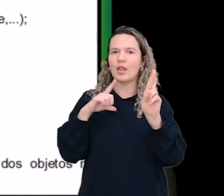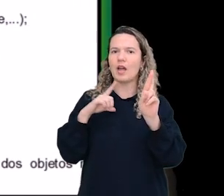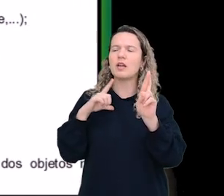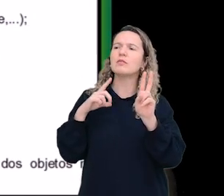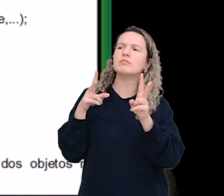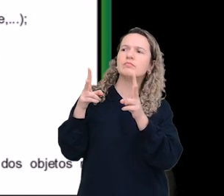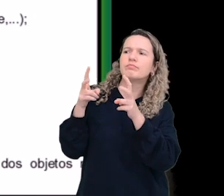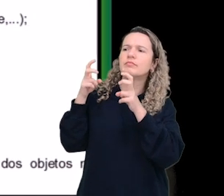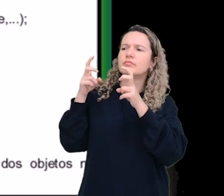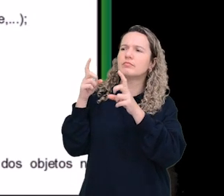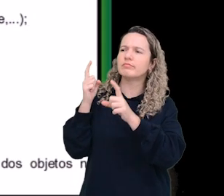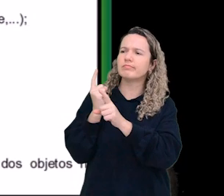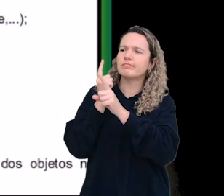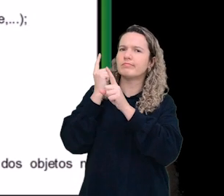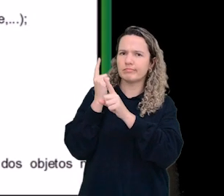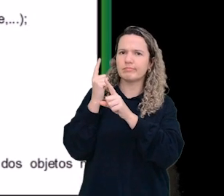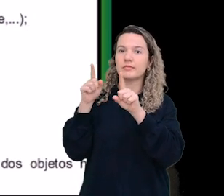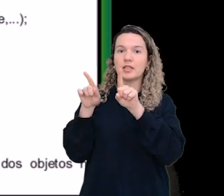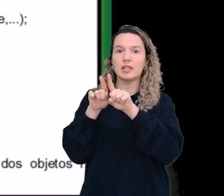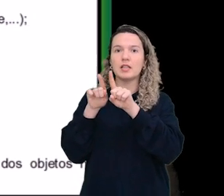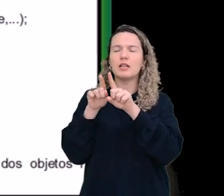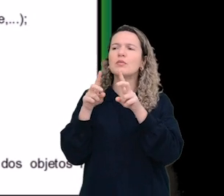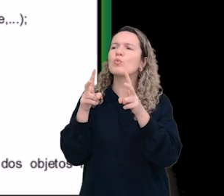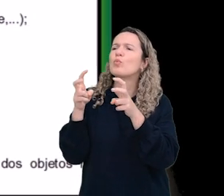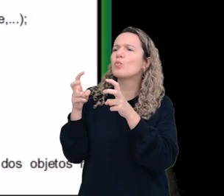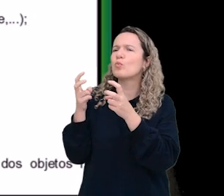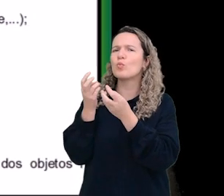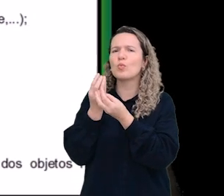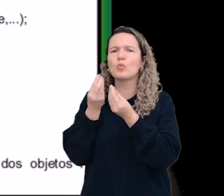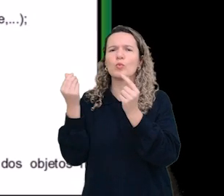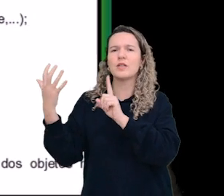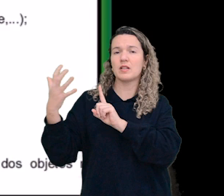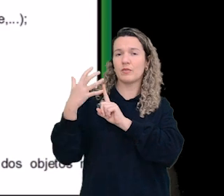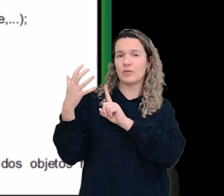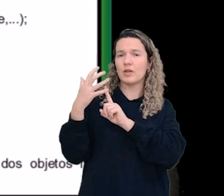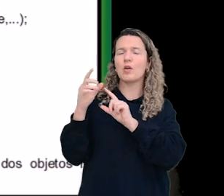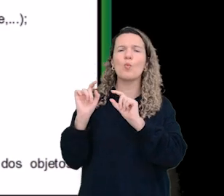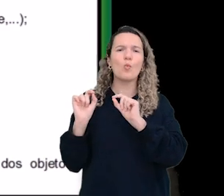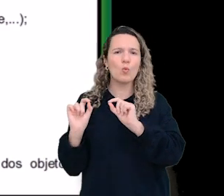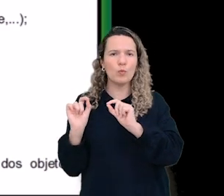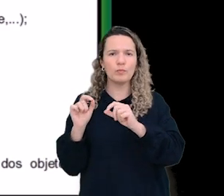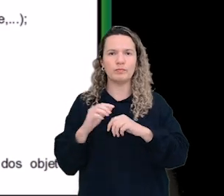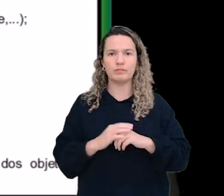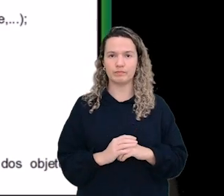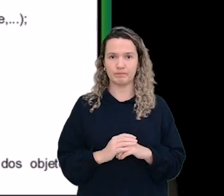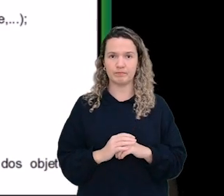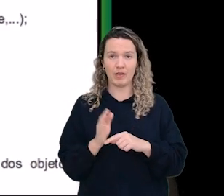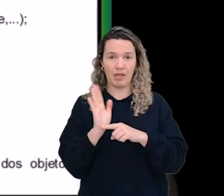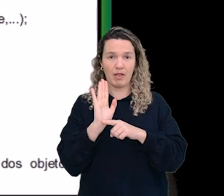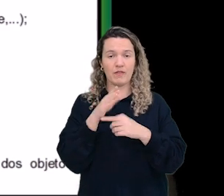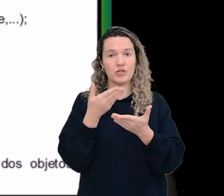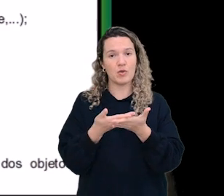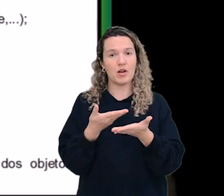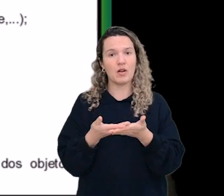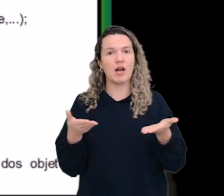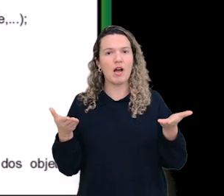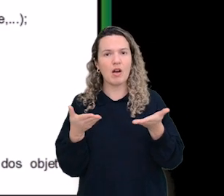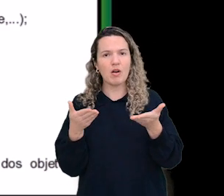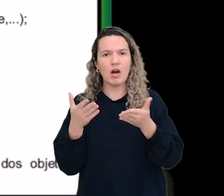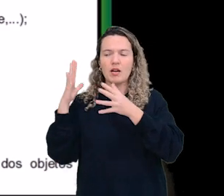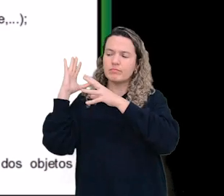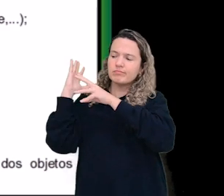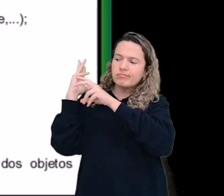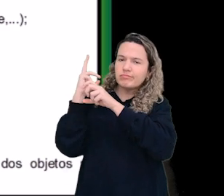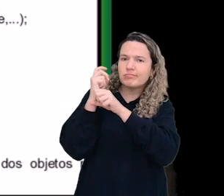reconhecimento e interpretação dos estímulos sensoriais. E nós vamos, nesta videoaula, dar uma repassada